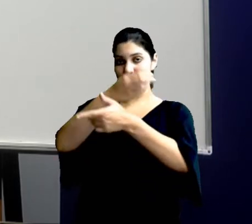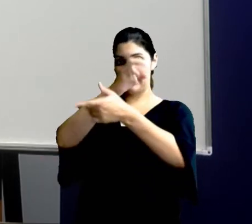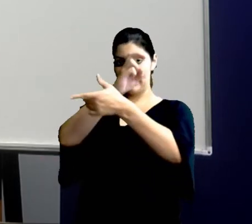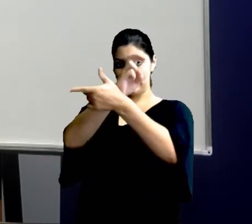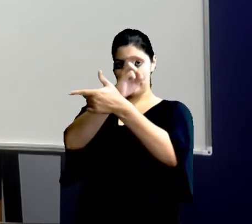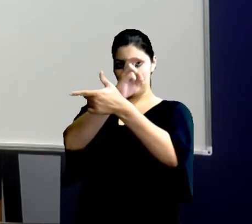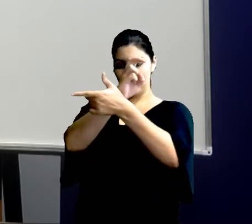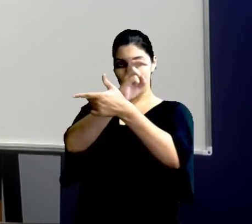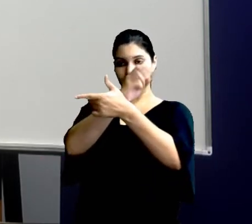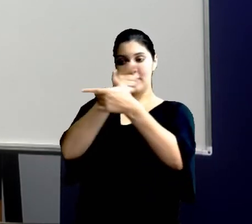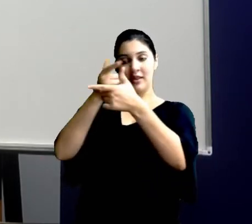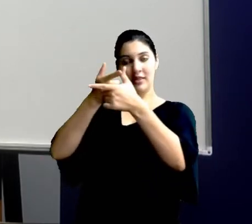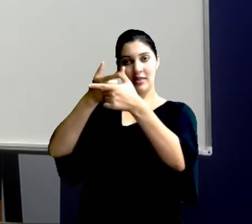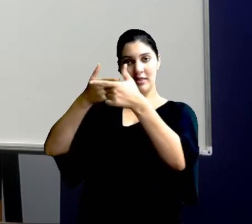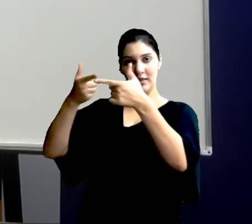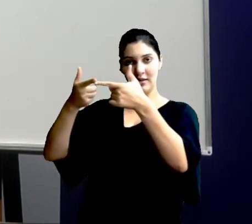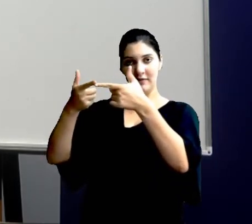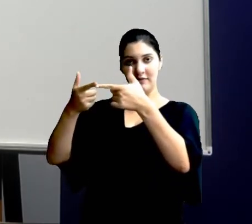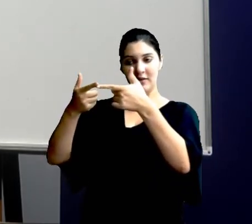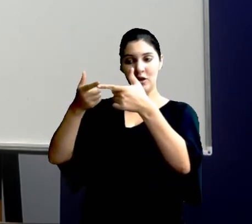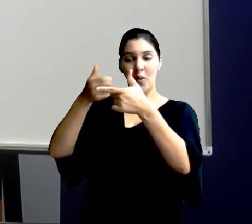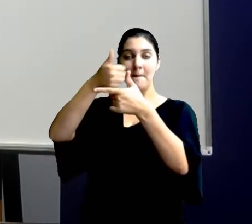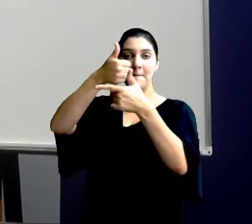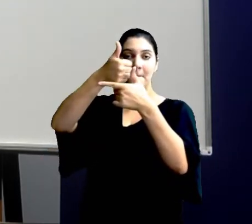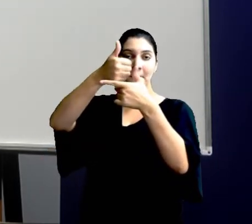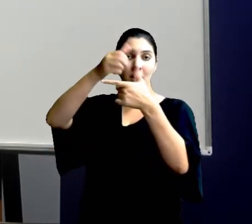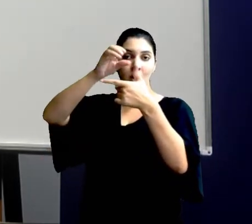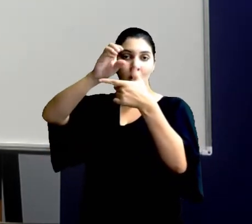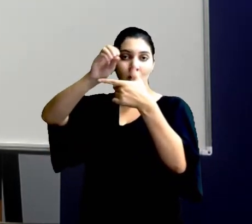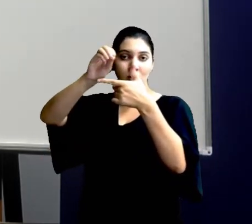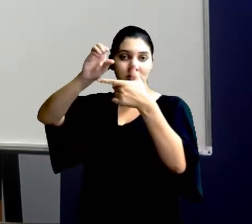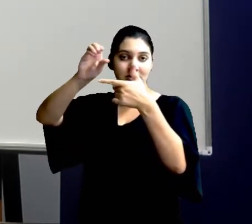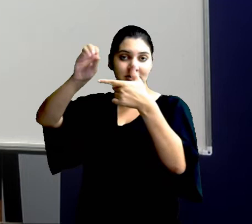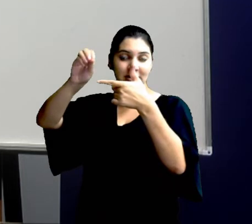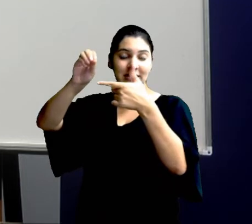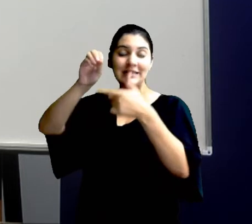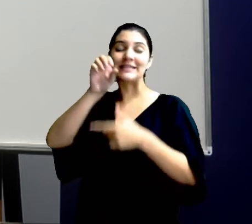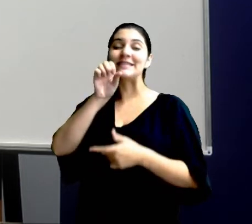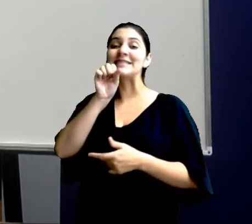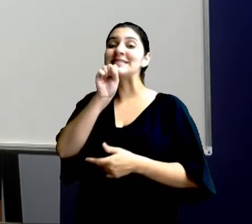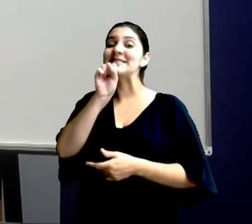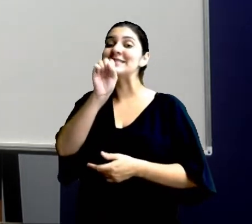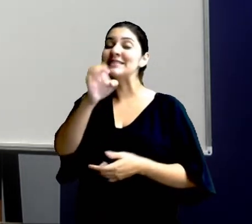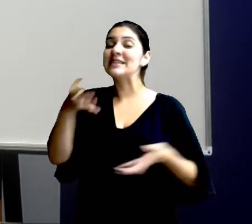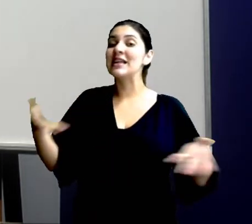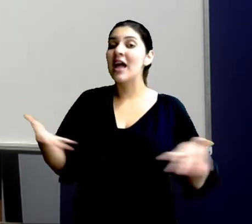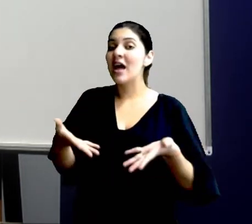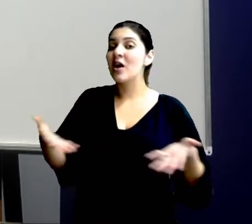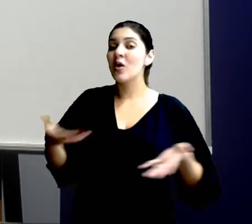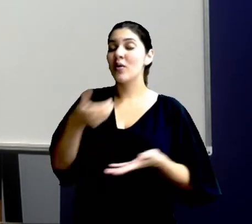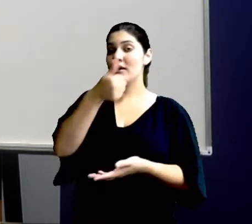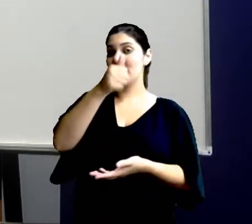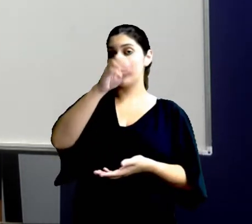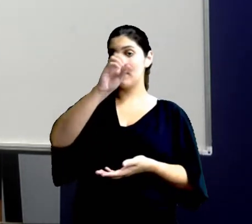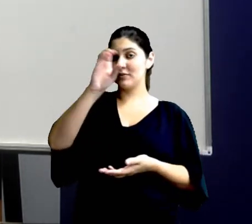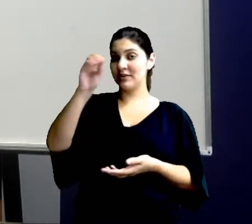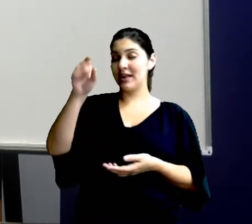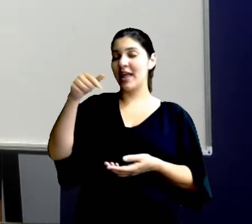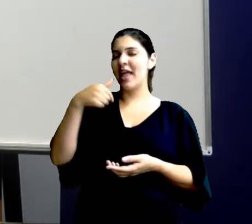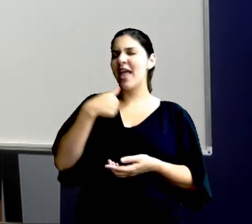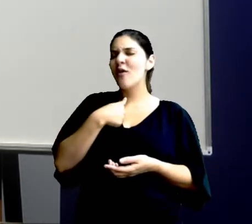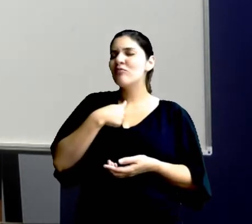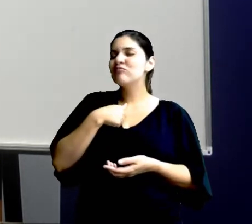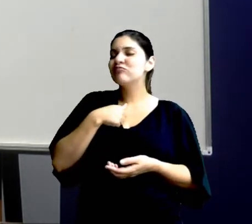35 dividido por 100. Se agora é por 100, eu vou andar quantas casinhas,